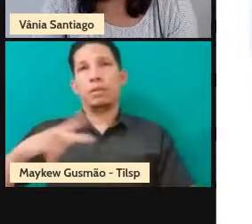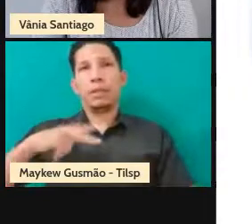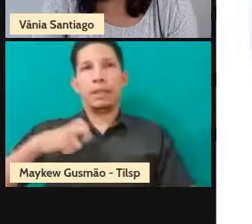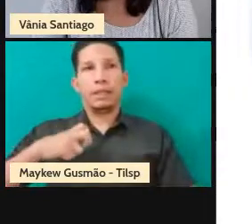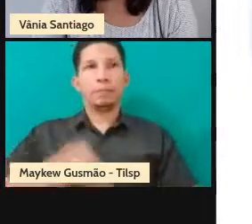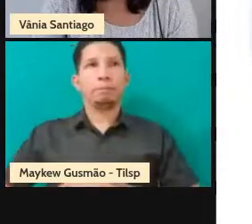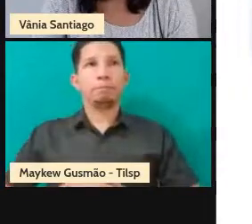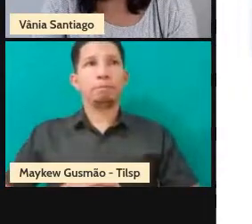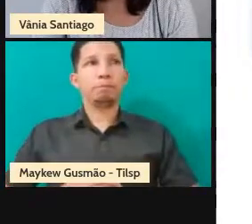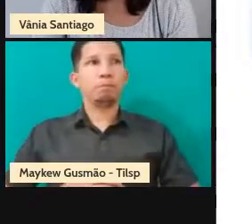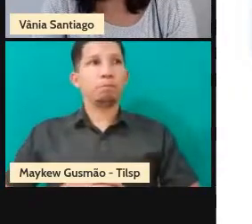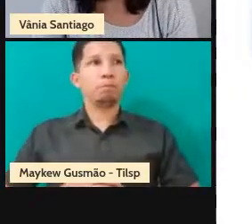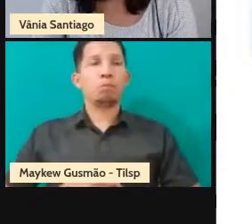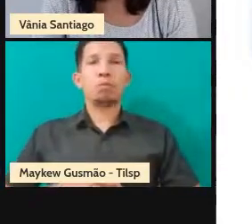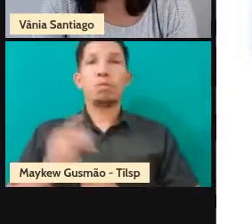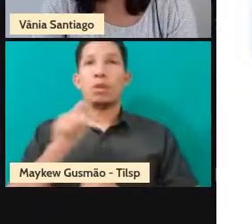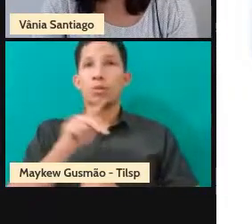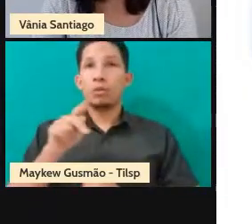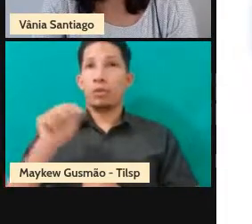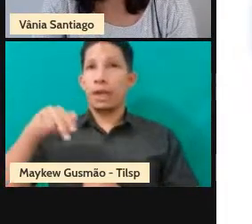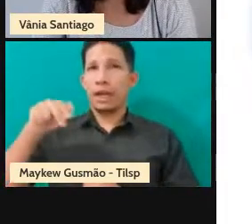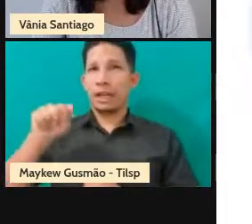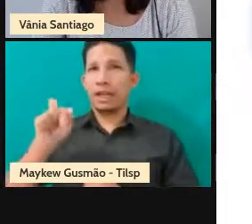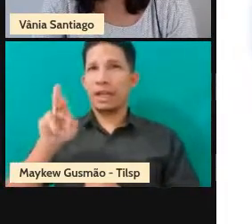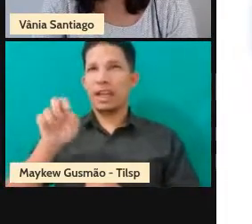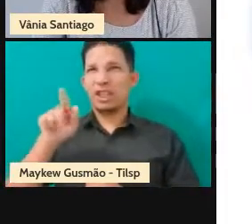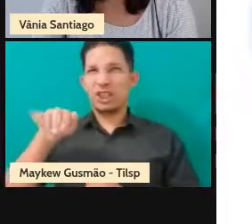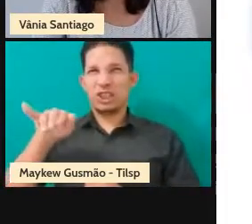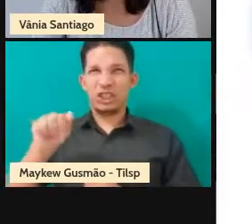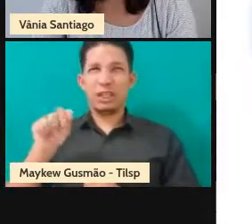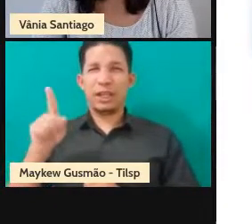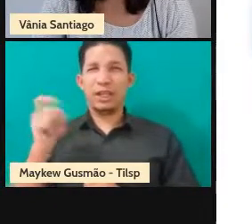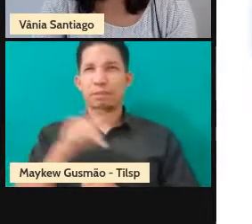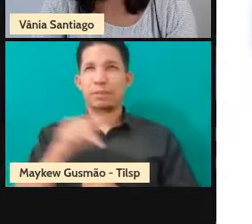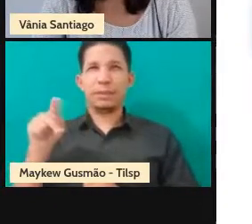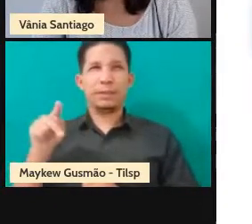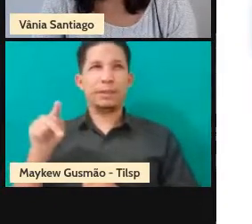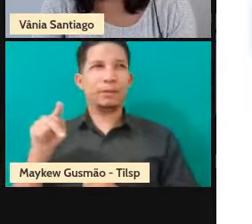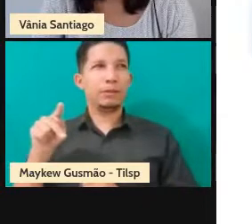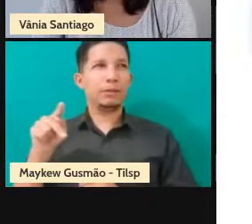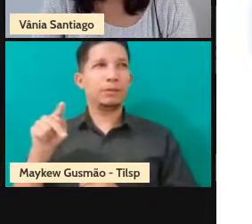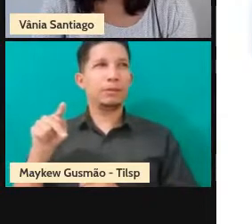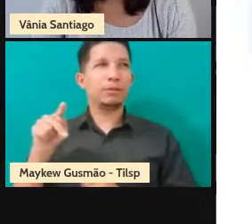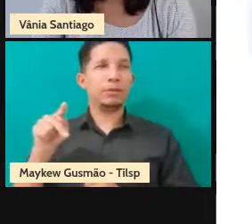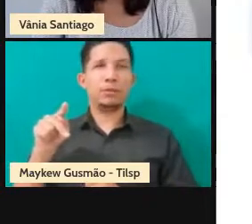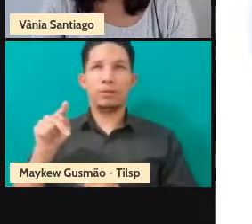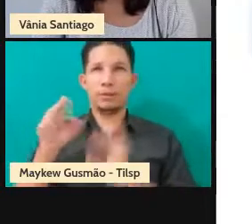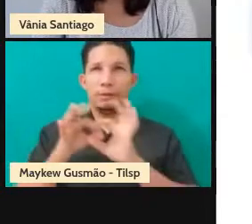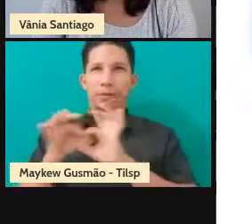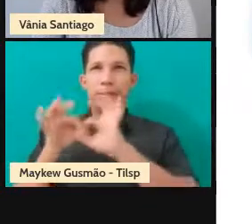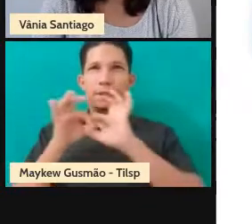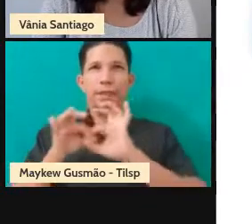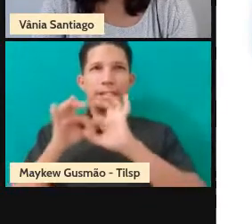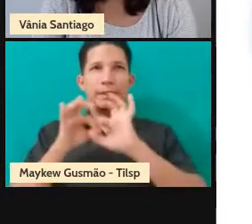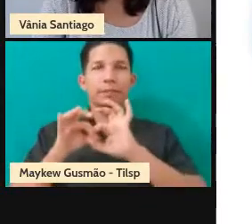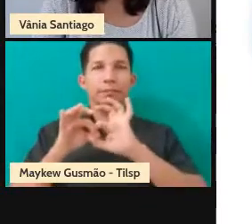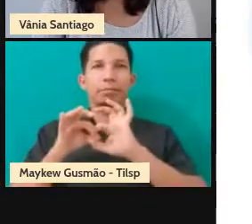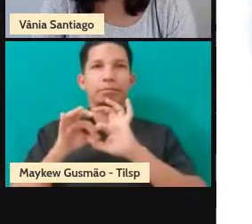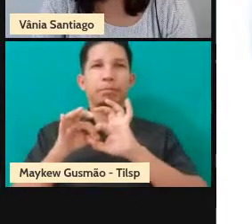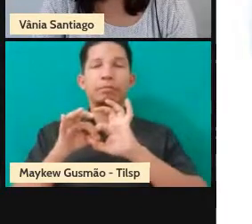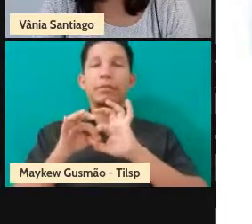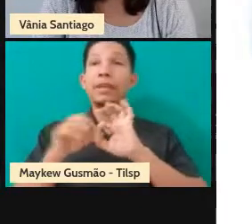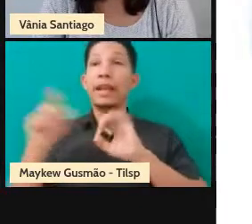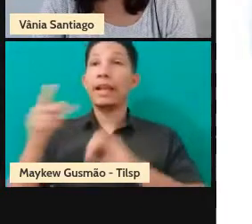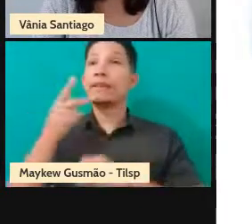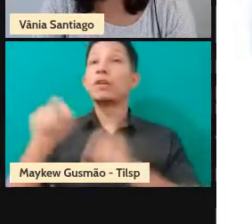A professora Ana Regina, ex-presidente da FENEIS, ela vai dizer que a ética